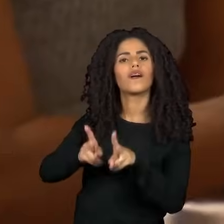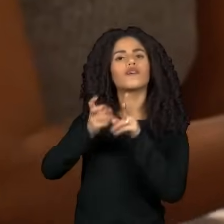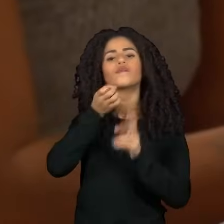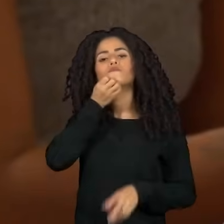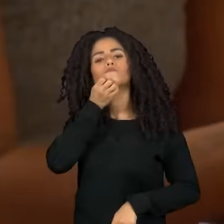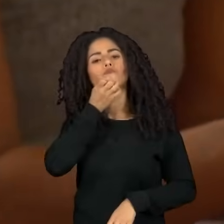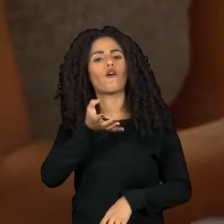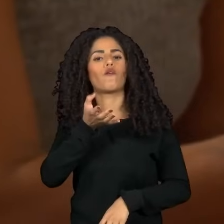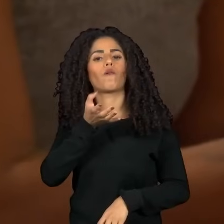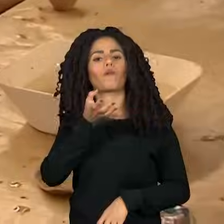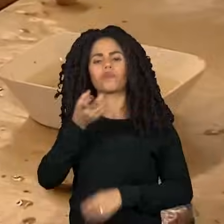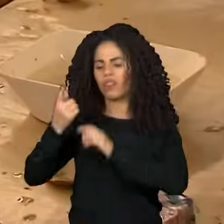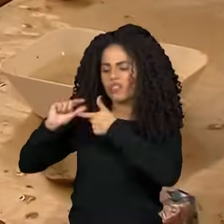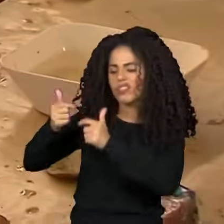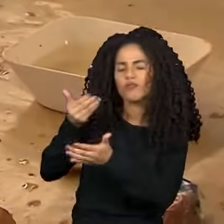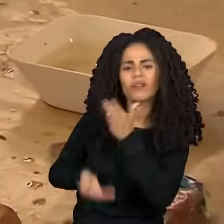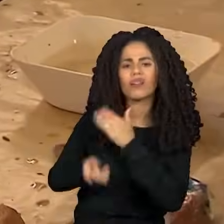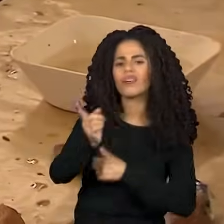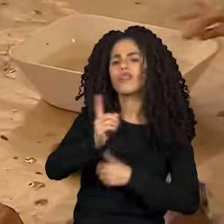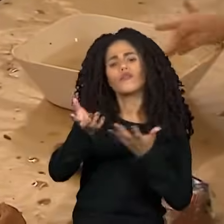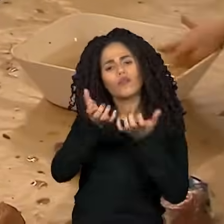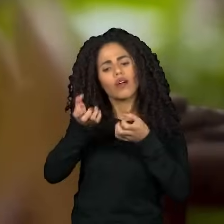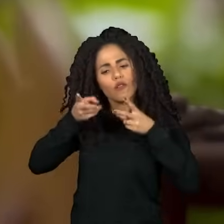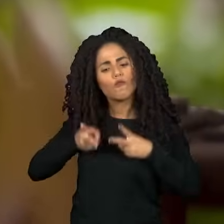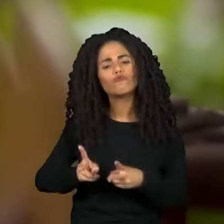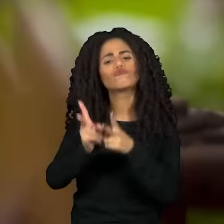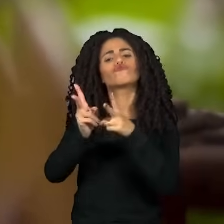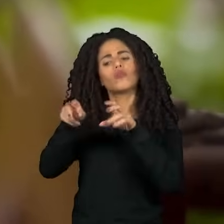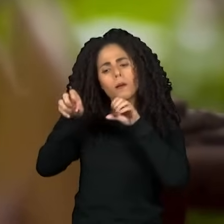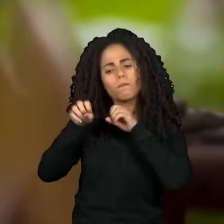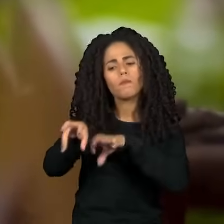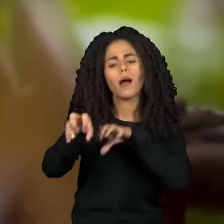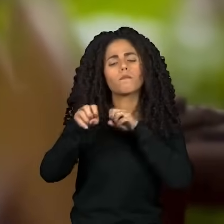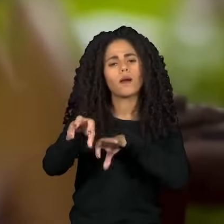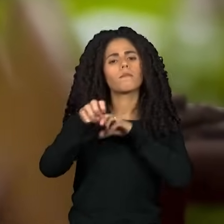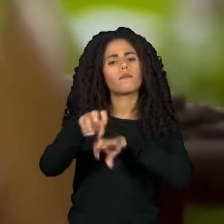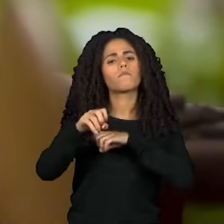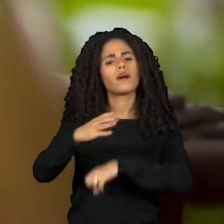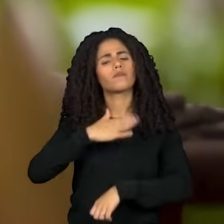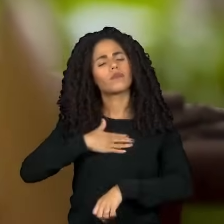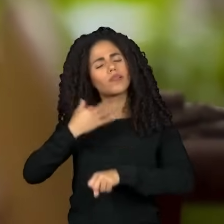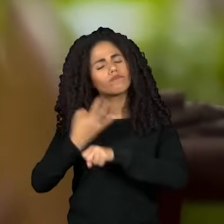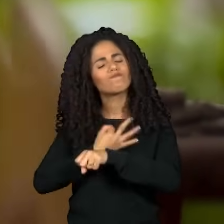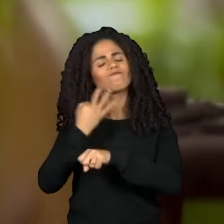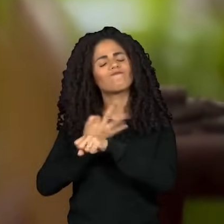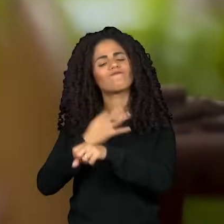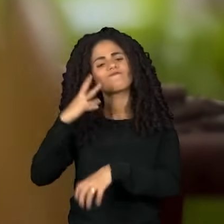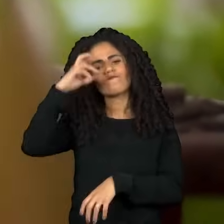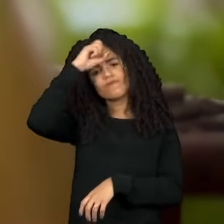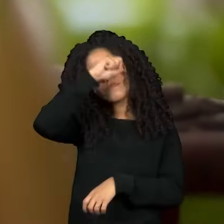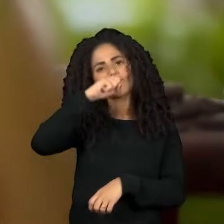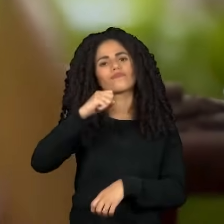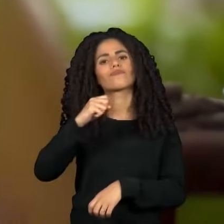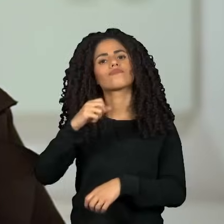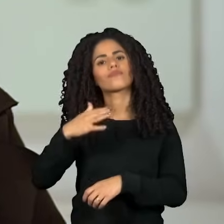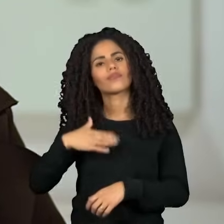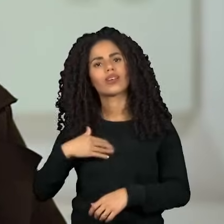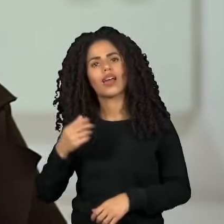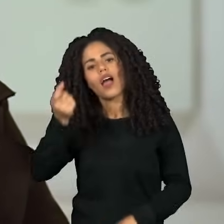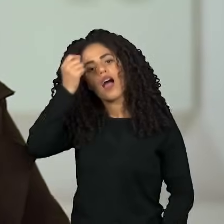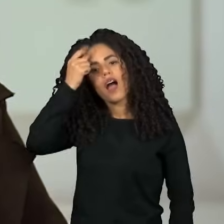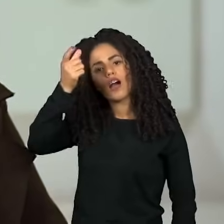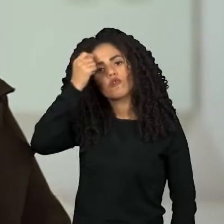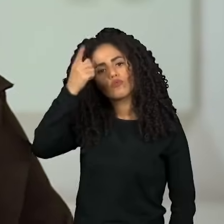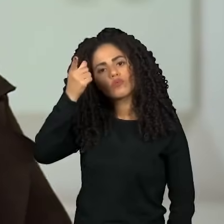é um trabalho que, para mim, tem muita resistência. Por causa da cultura não